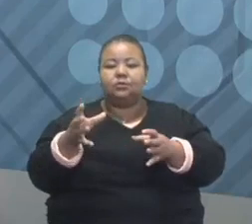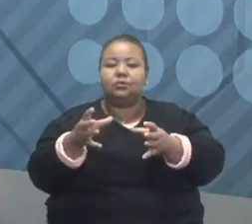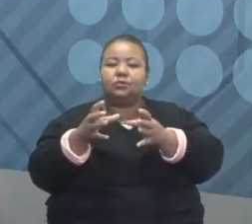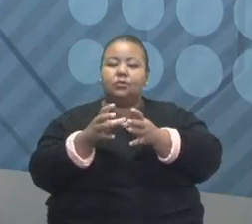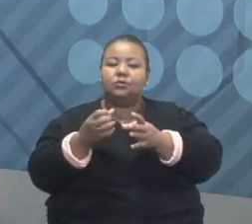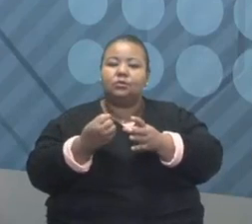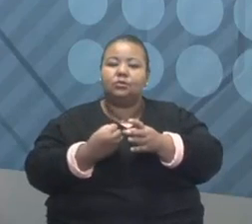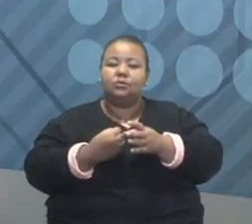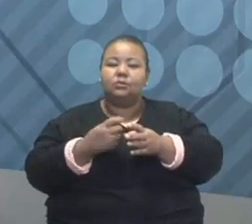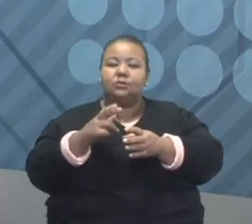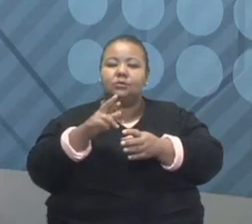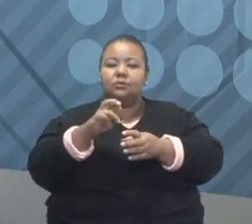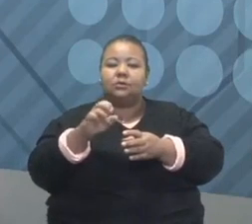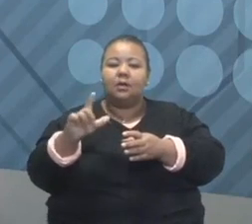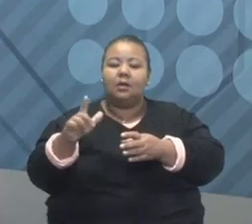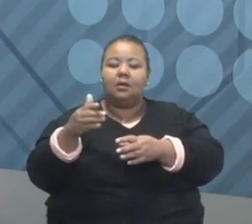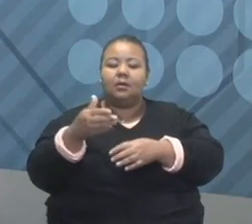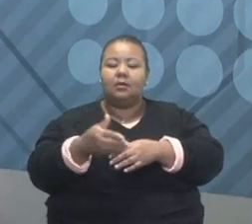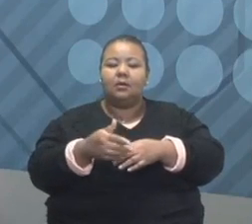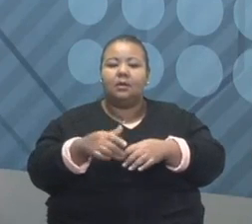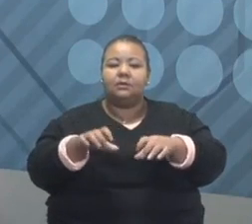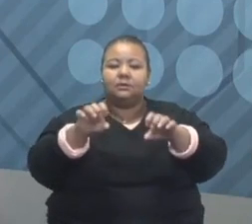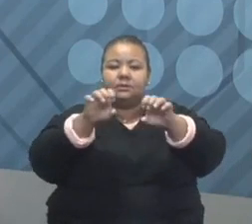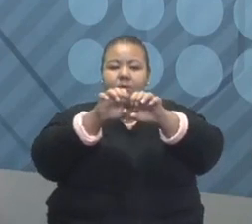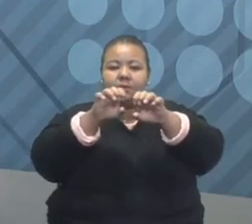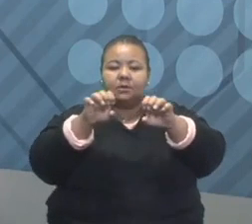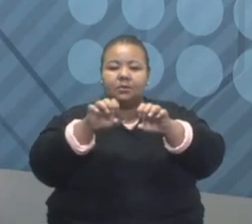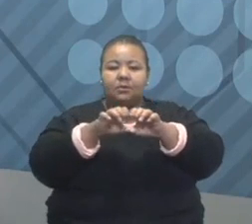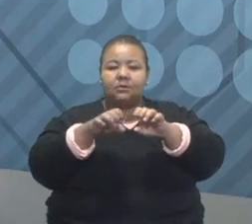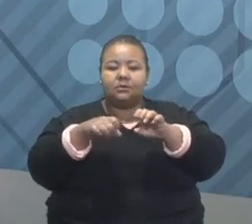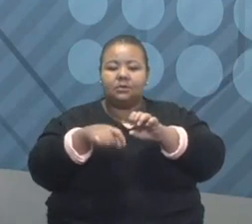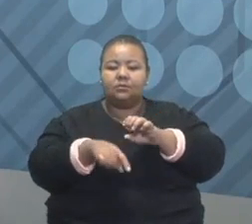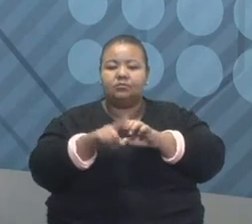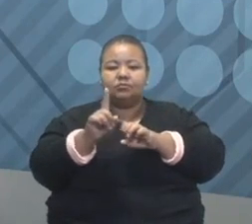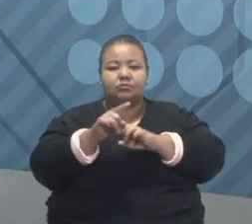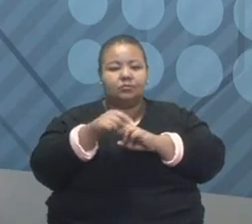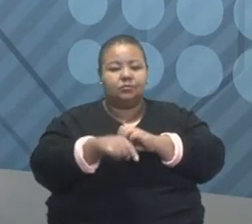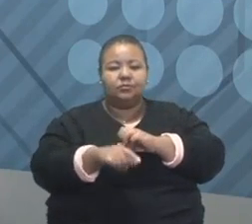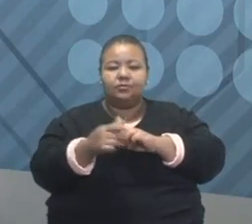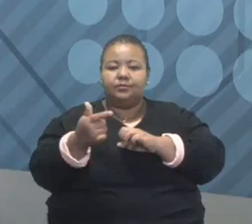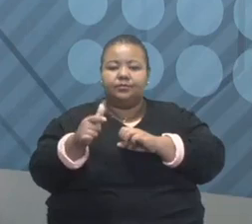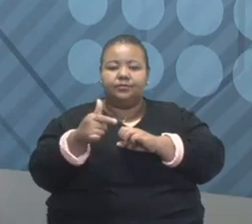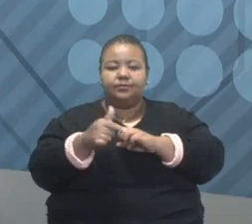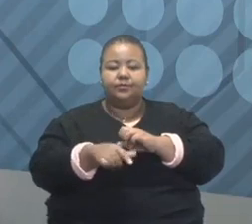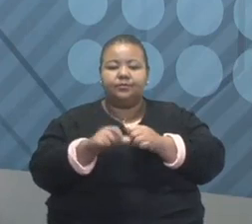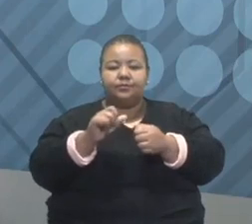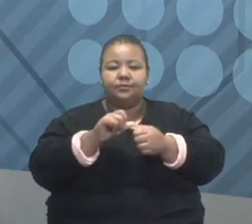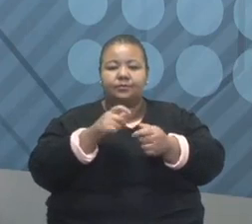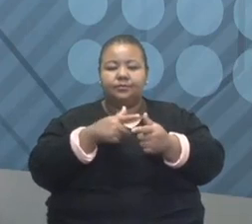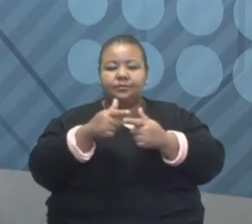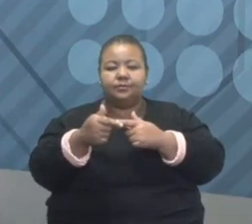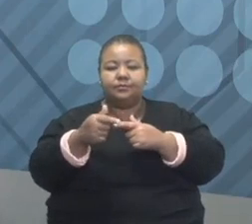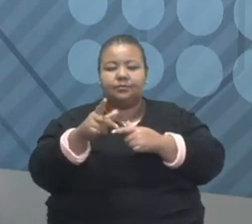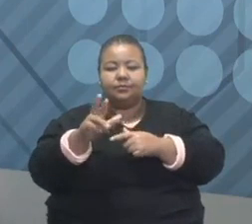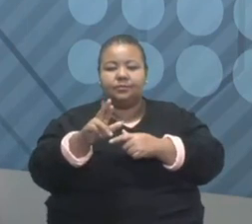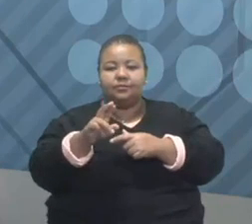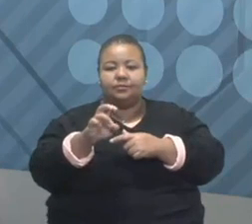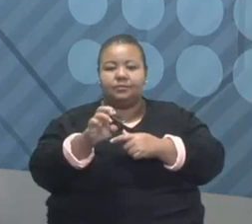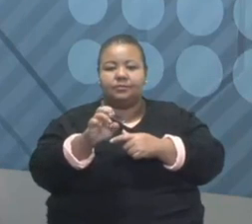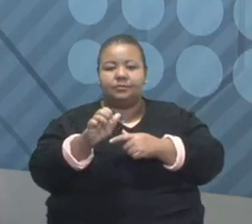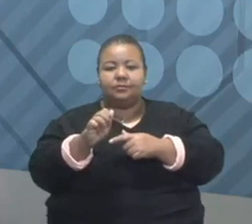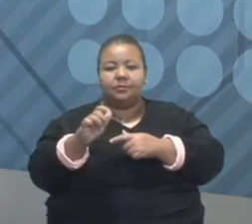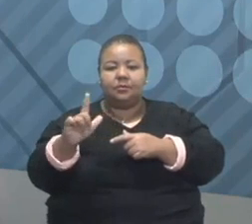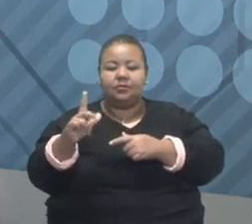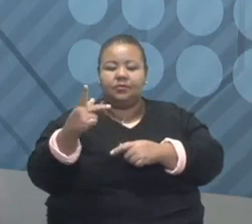números reais, essa equação, esse polinômio característico, ele não terá uma solução real. Por isso